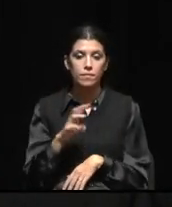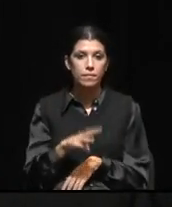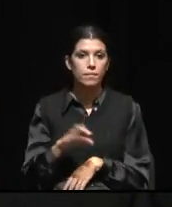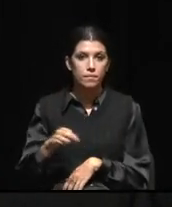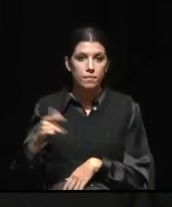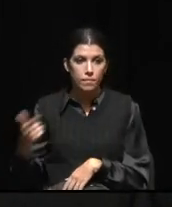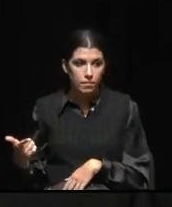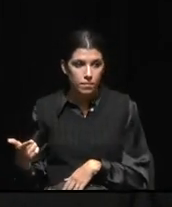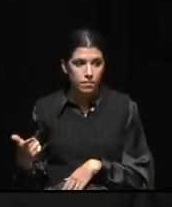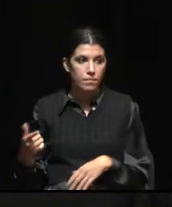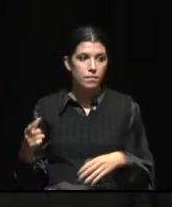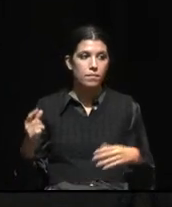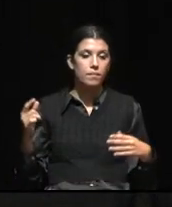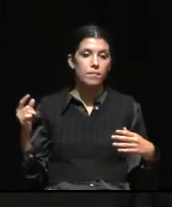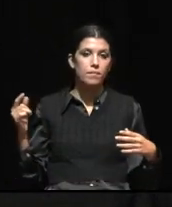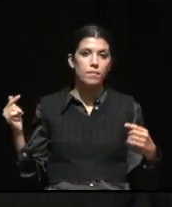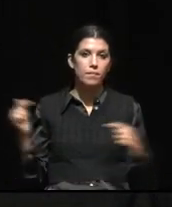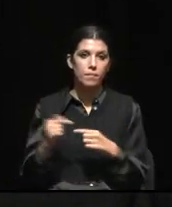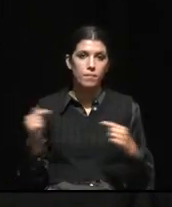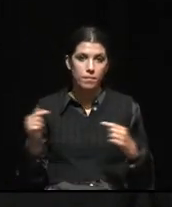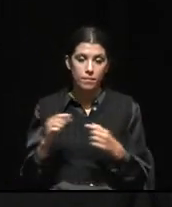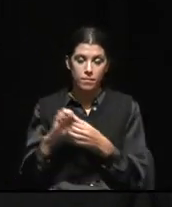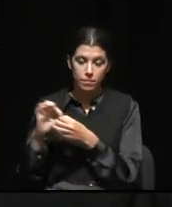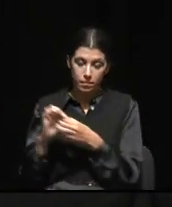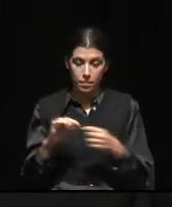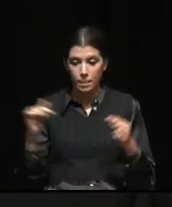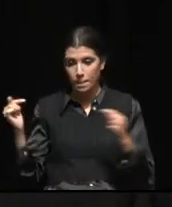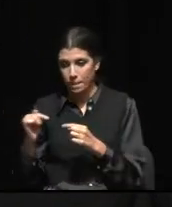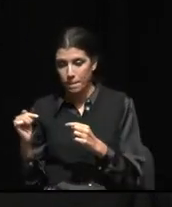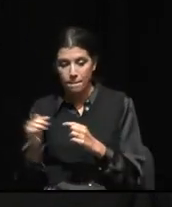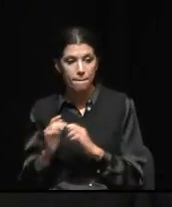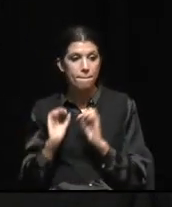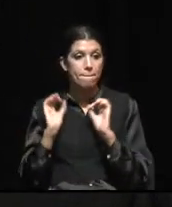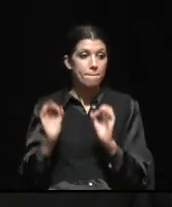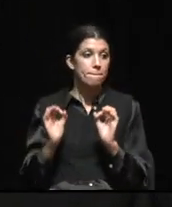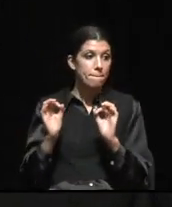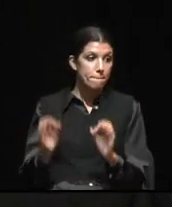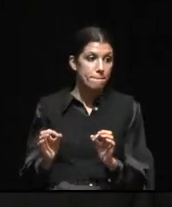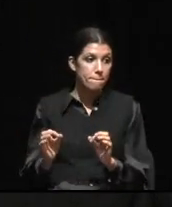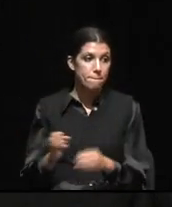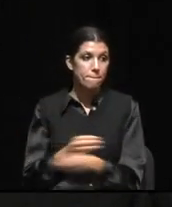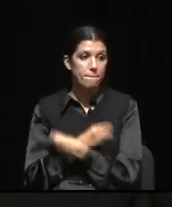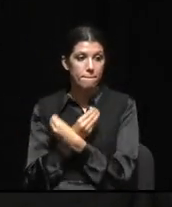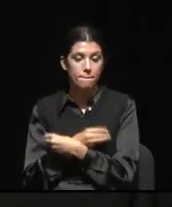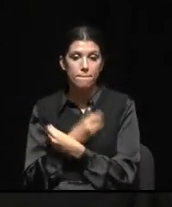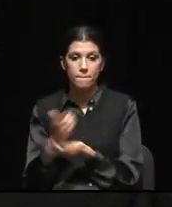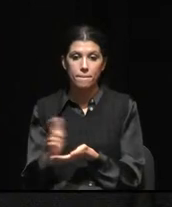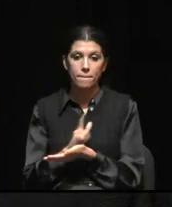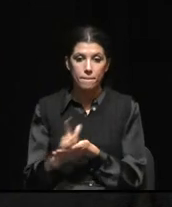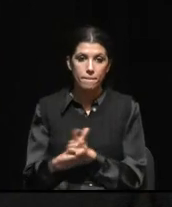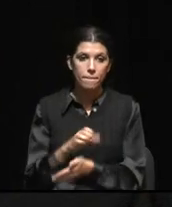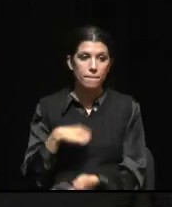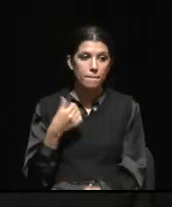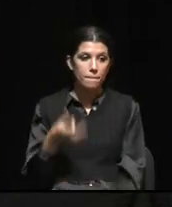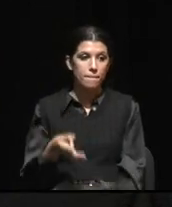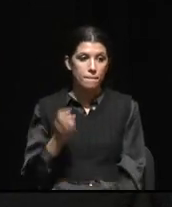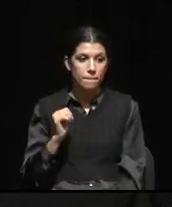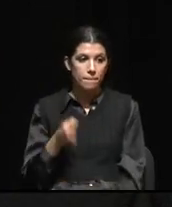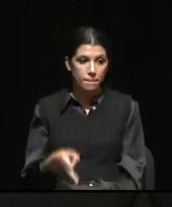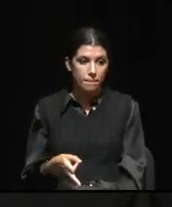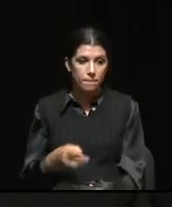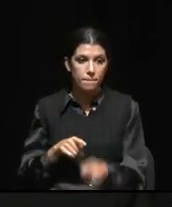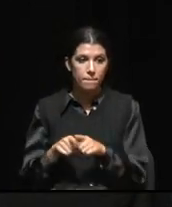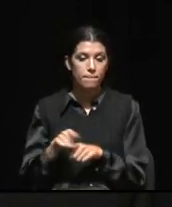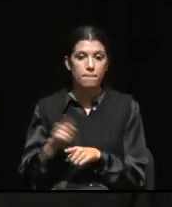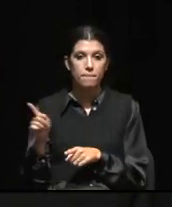mpt aliança e CDs quem vota a favor bloco livre pev PCP deputados